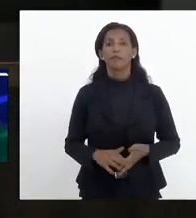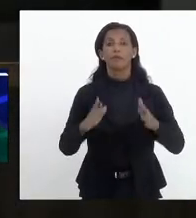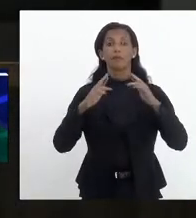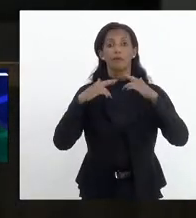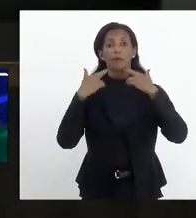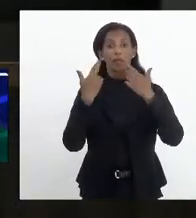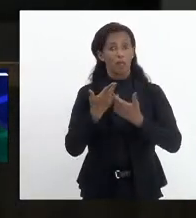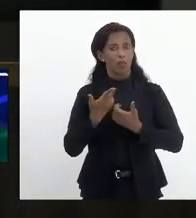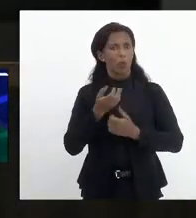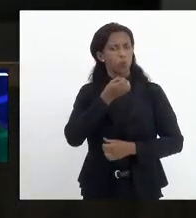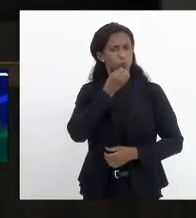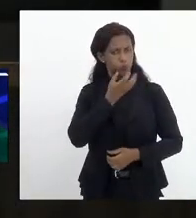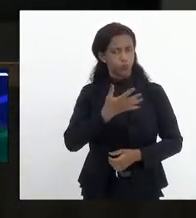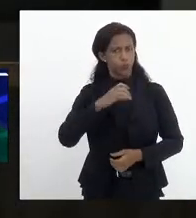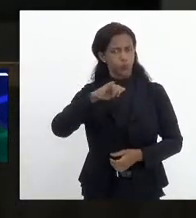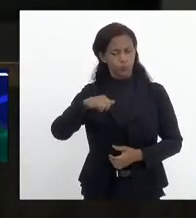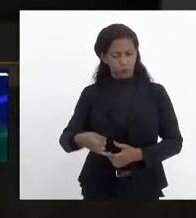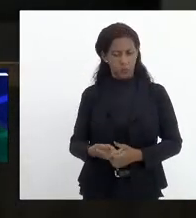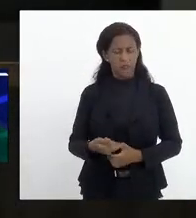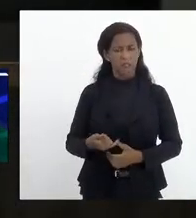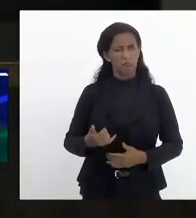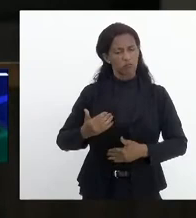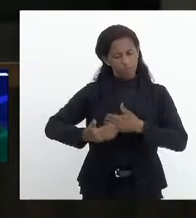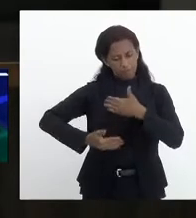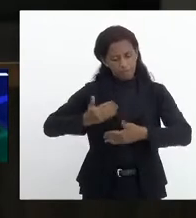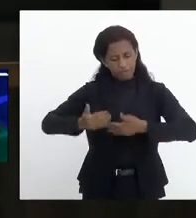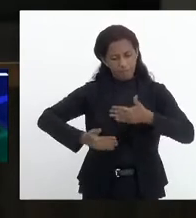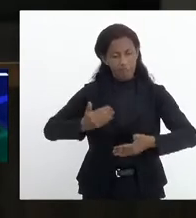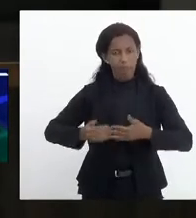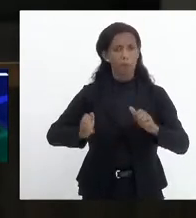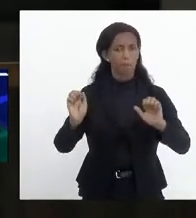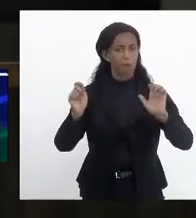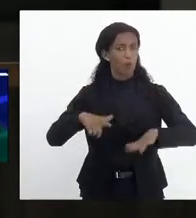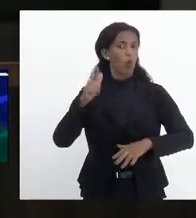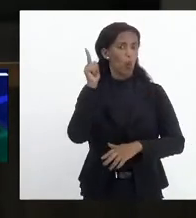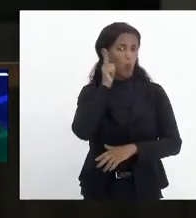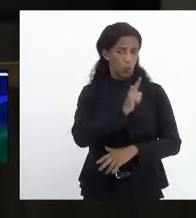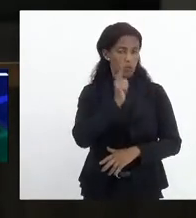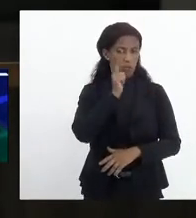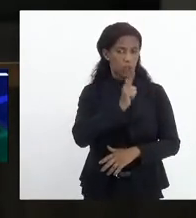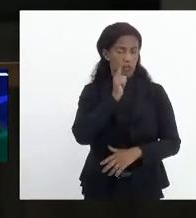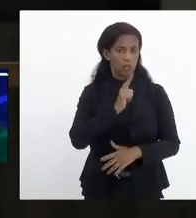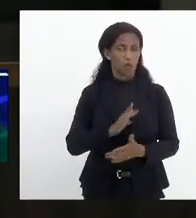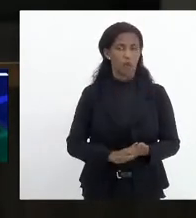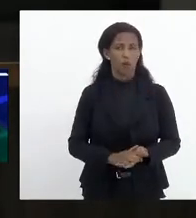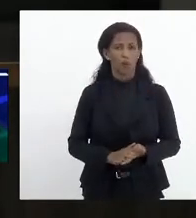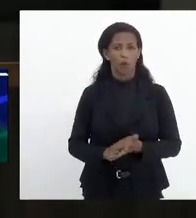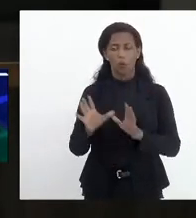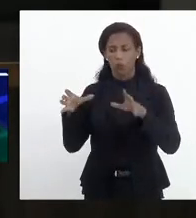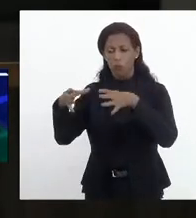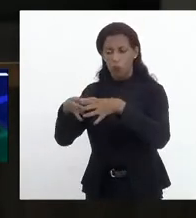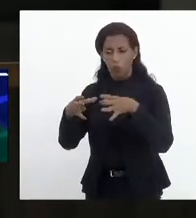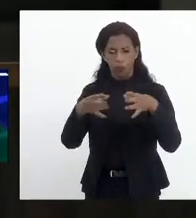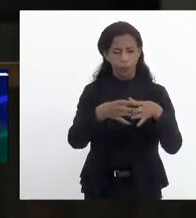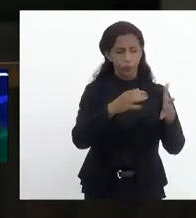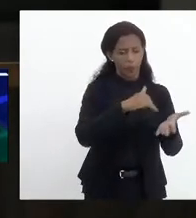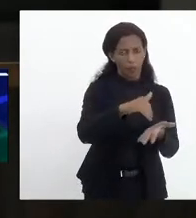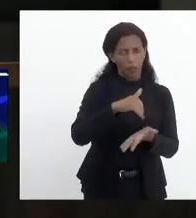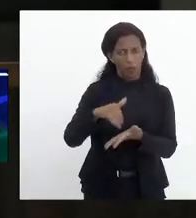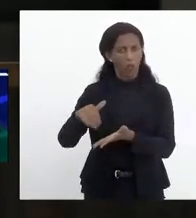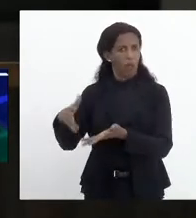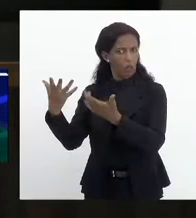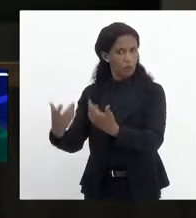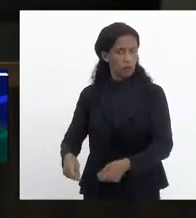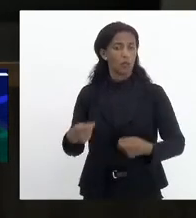muito, muito proveitosa, acho que nós andamos bastante, conseguimos convencer parte dos secretários